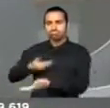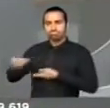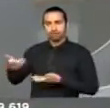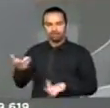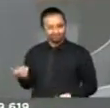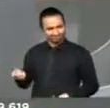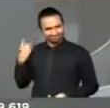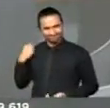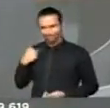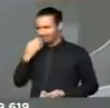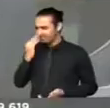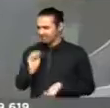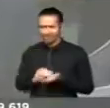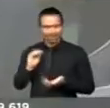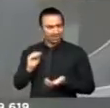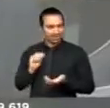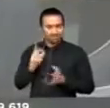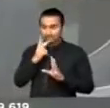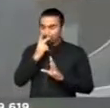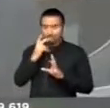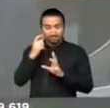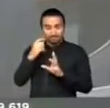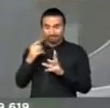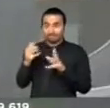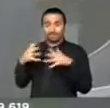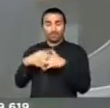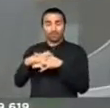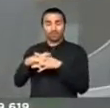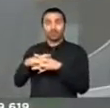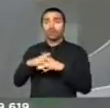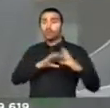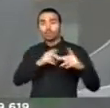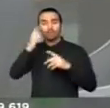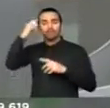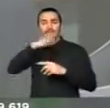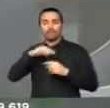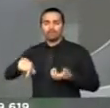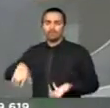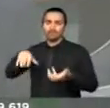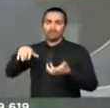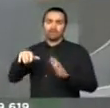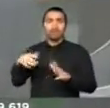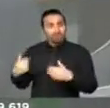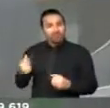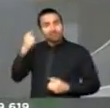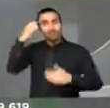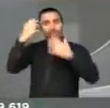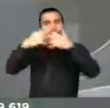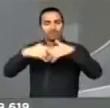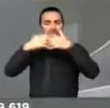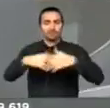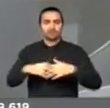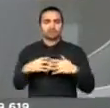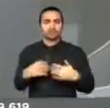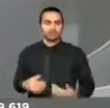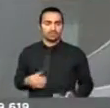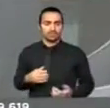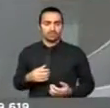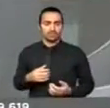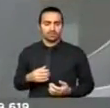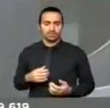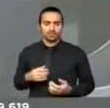totalmente desmoralizante para esta casa. O momento agora é de profunda reflexão. Nós estamos falando do individual, nós estamos falando de mais de